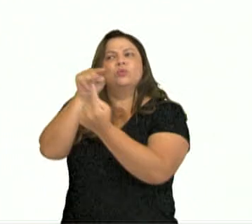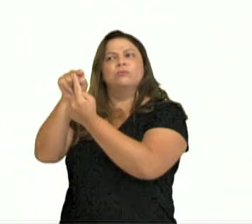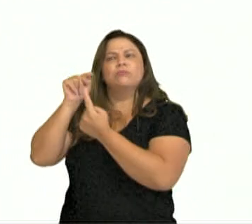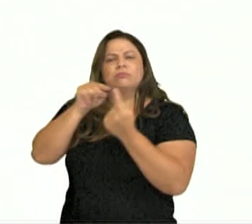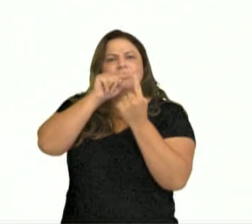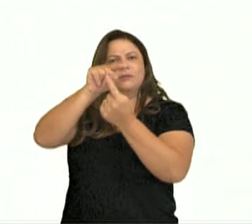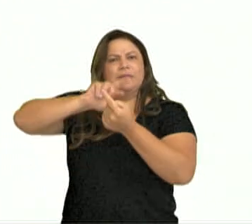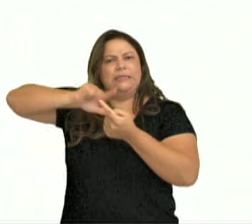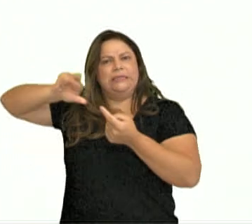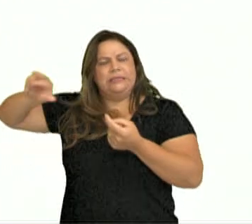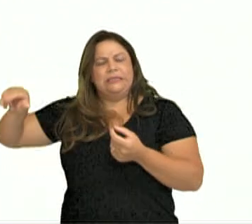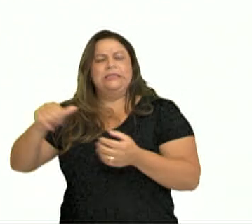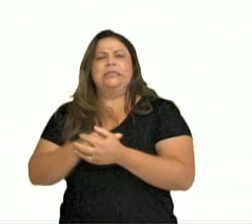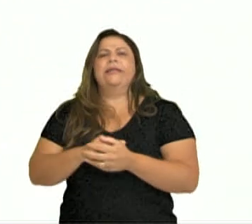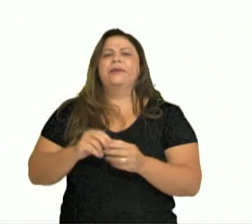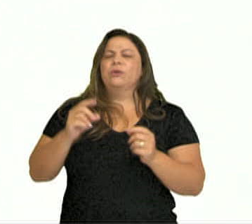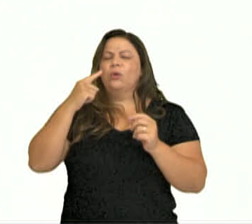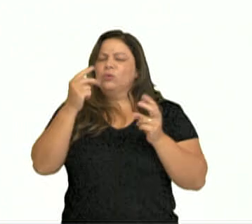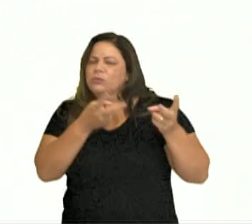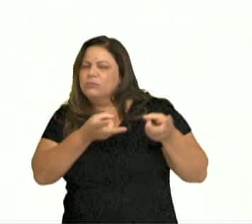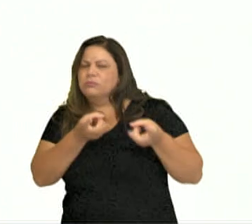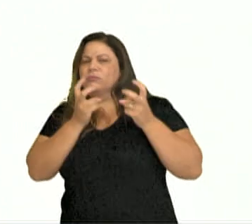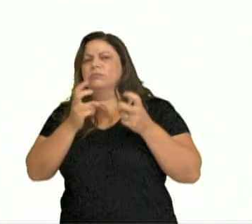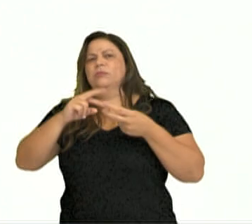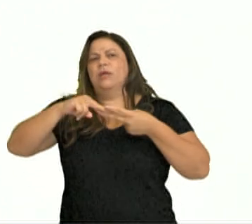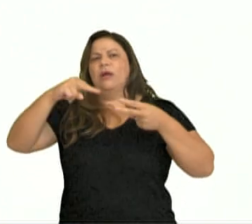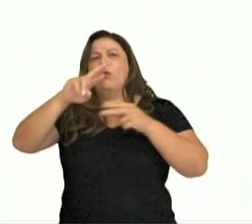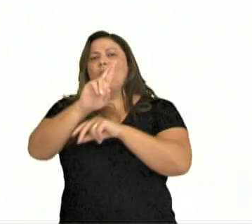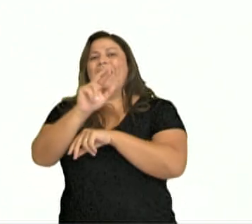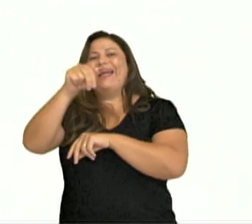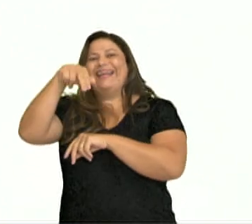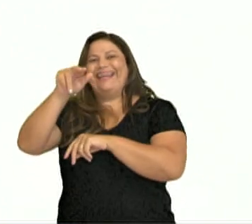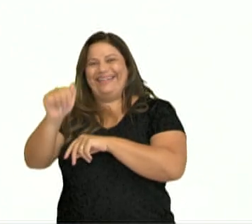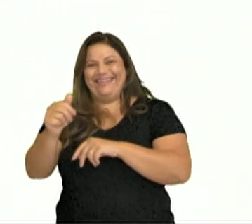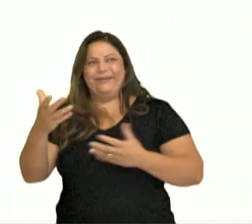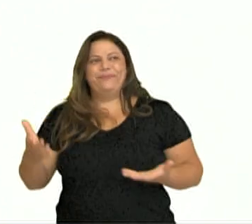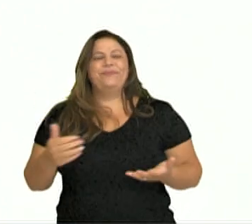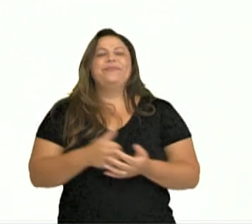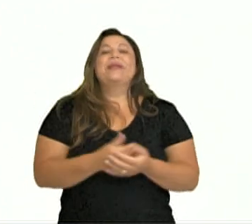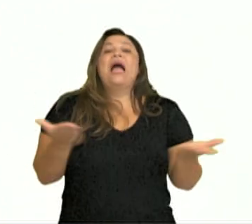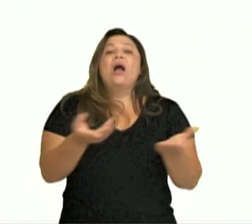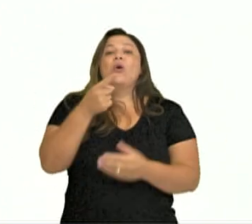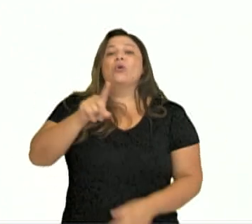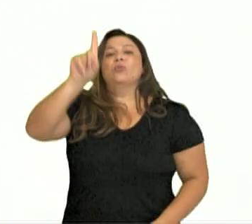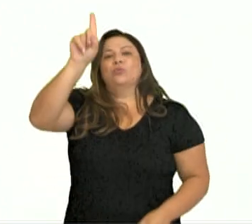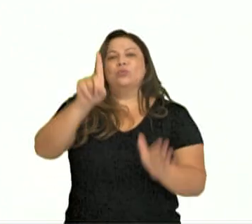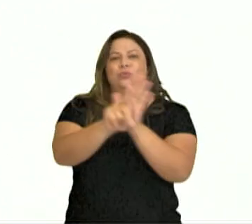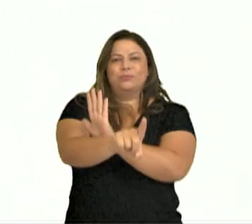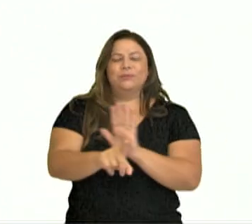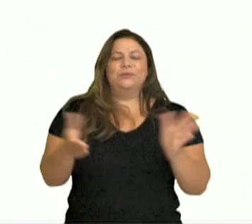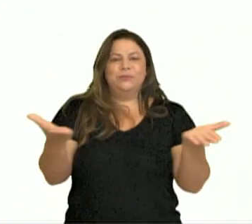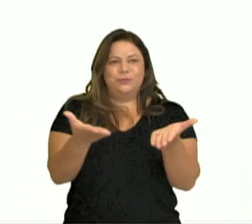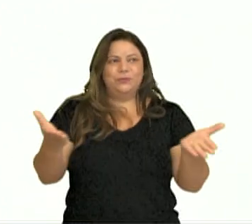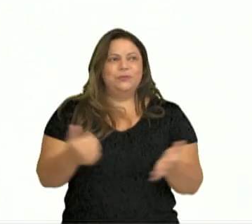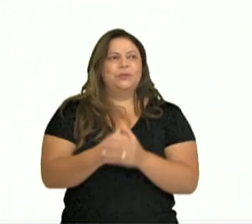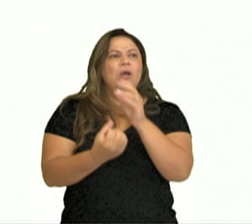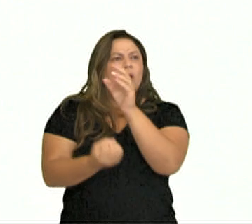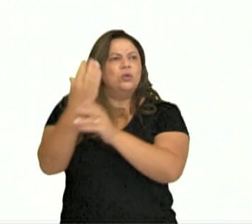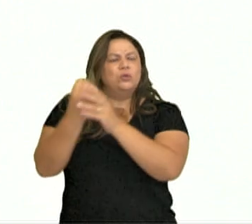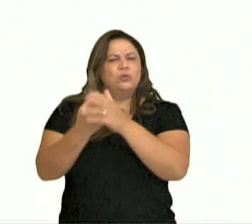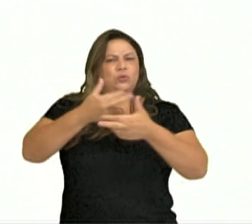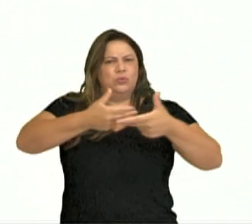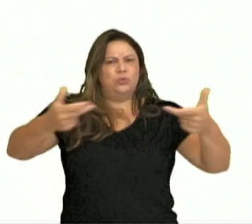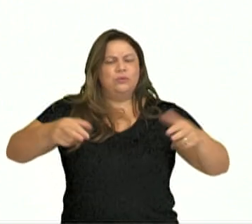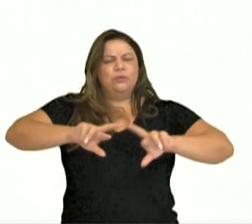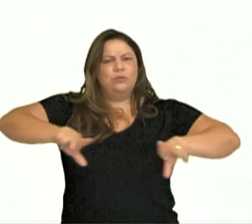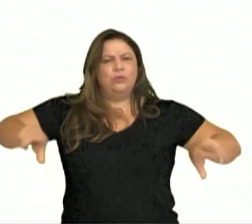várias coisas sobre as novas cepas só olhando o RNA dele. Nosso último quiz de hoje, gente. Vamos lá. O surgimento de novas variantes